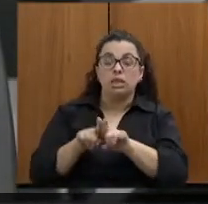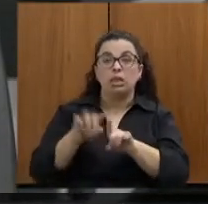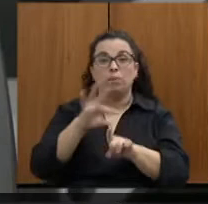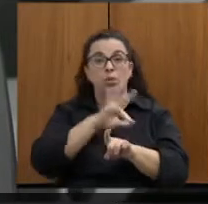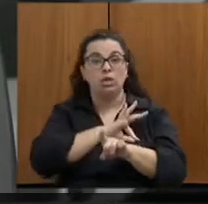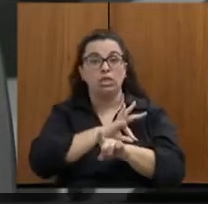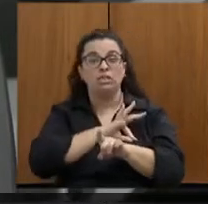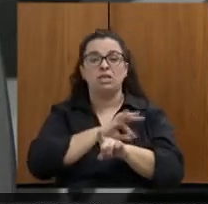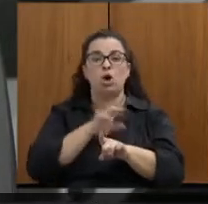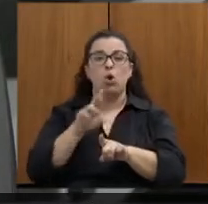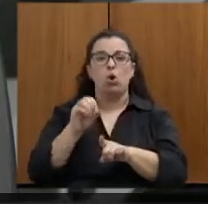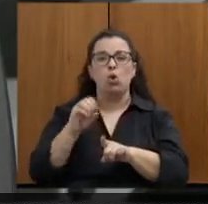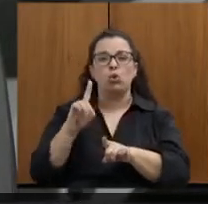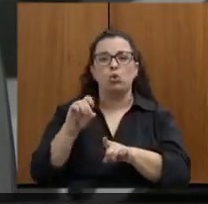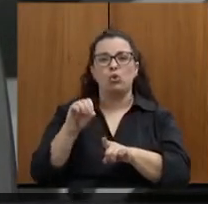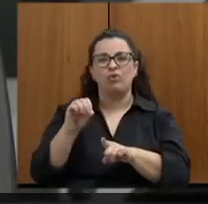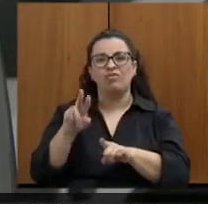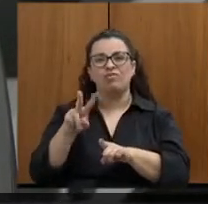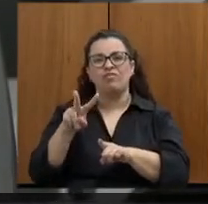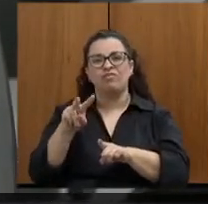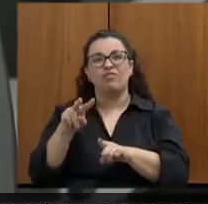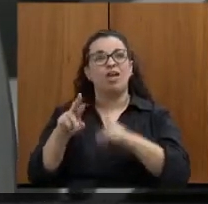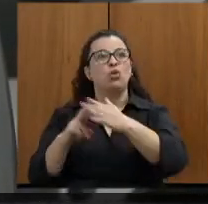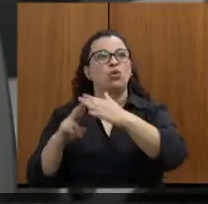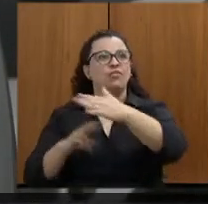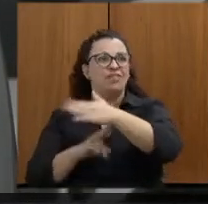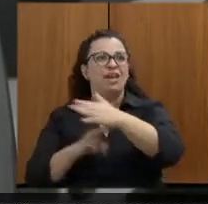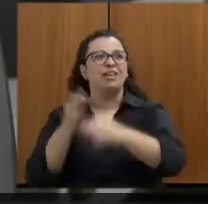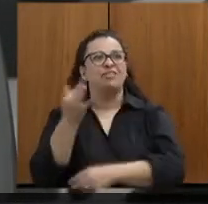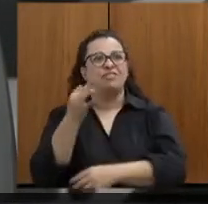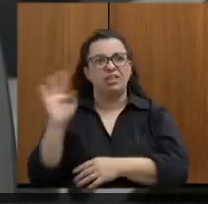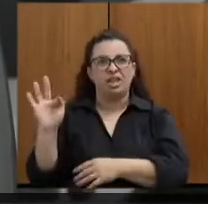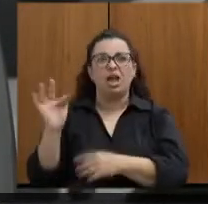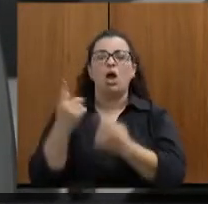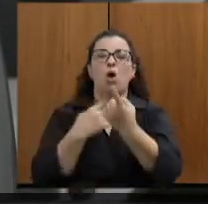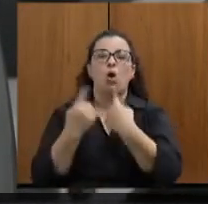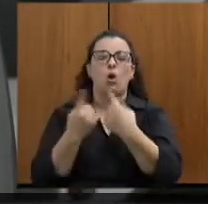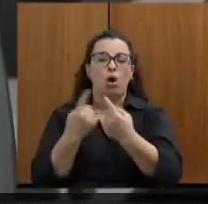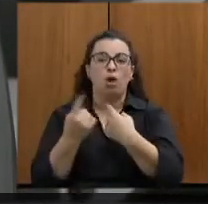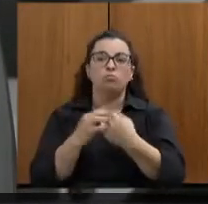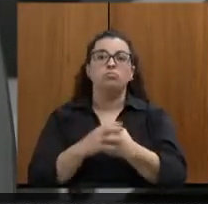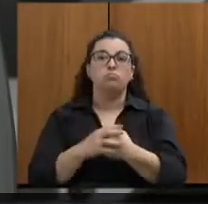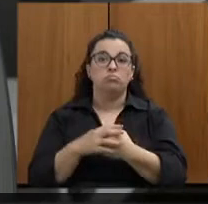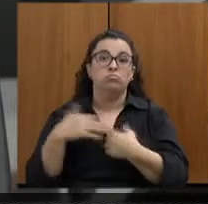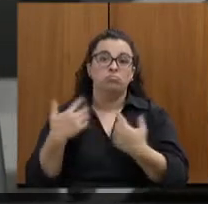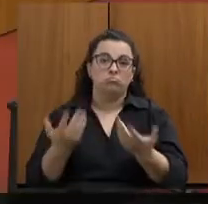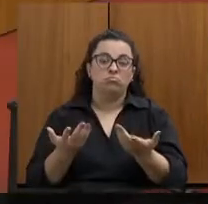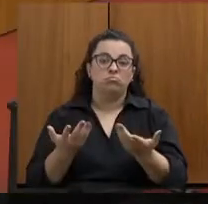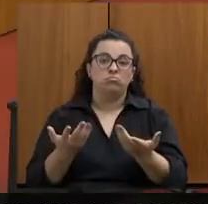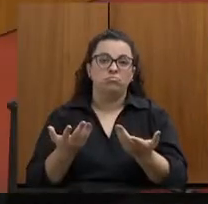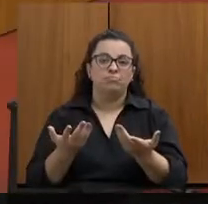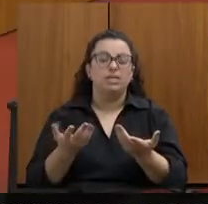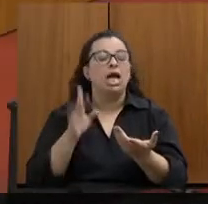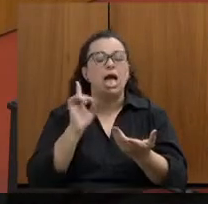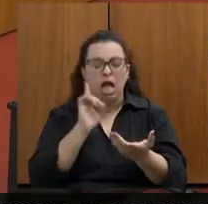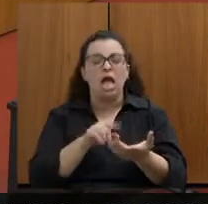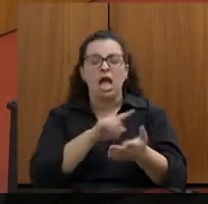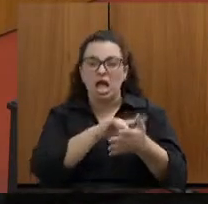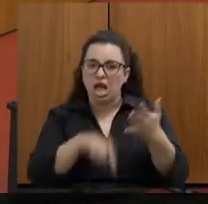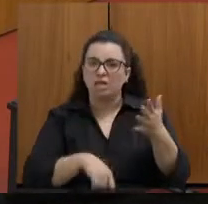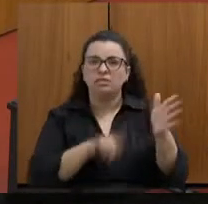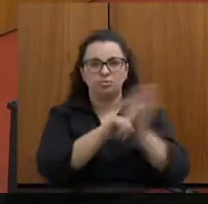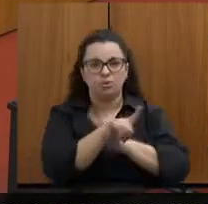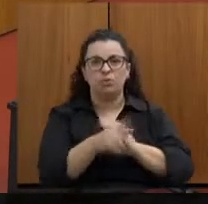que as rodovias aí de Minas também possam ser devidamente impactadas. São essas as questões,